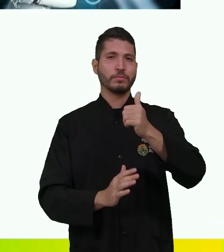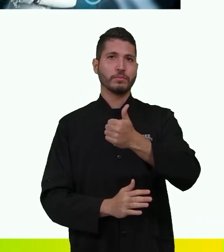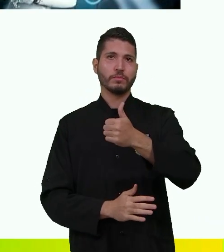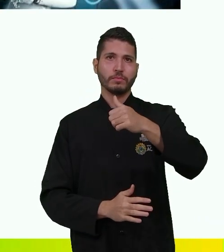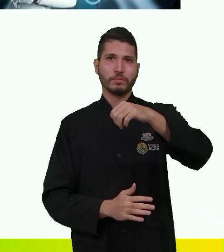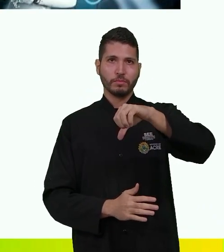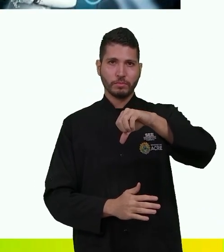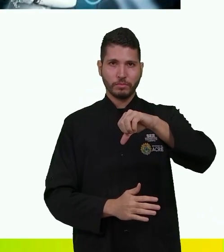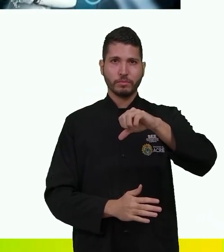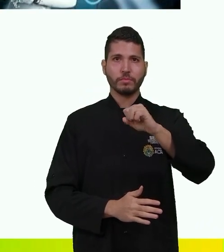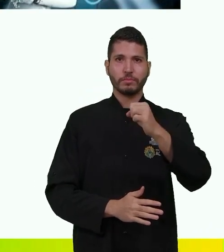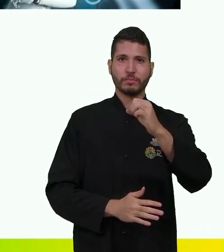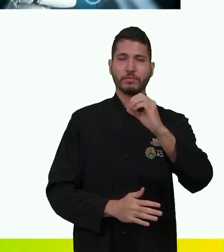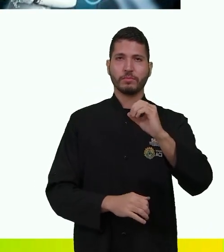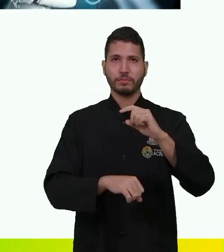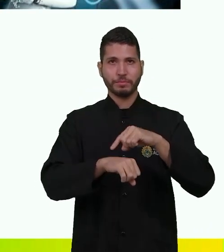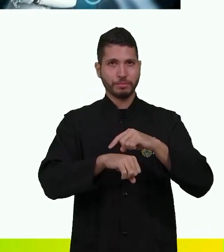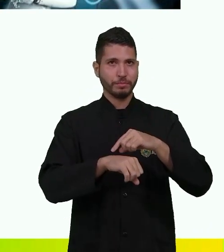Guerra Fria.